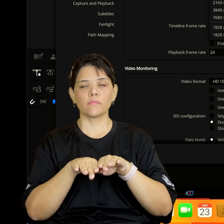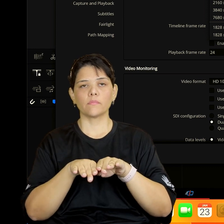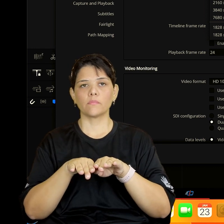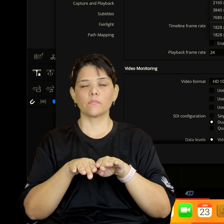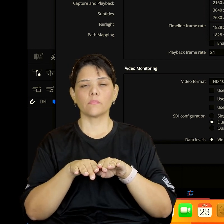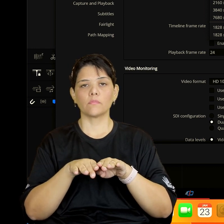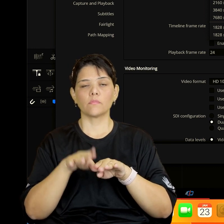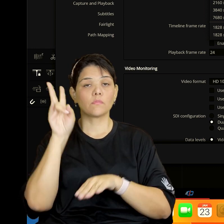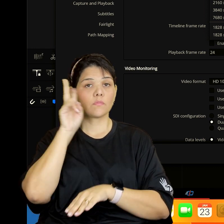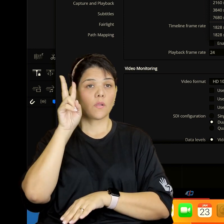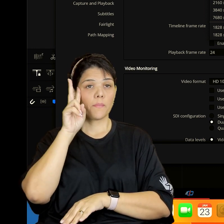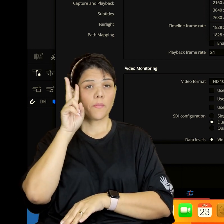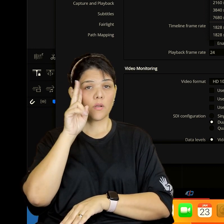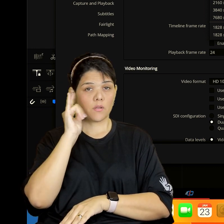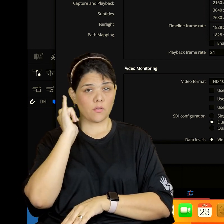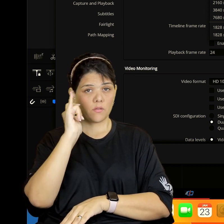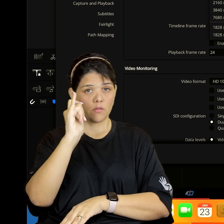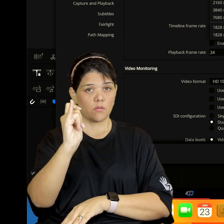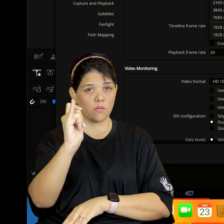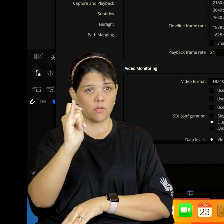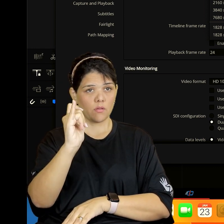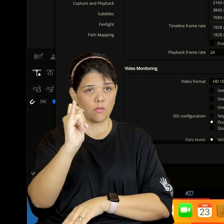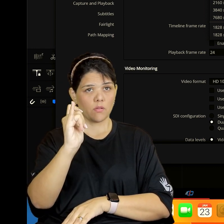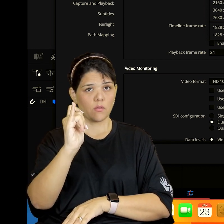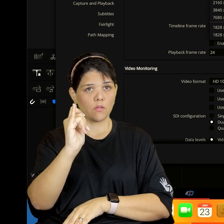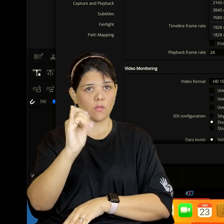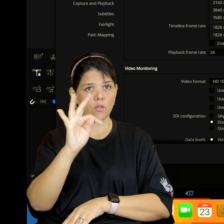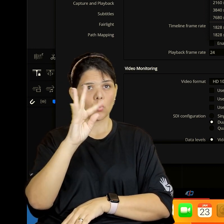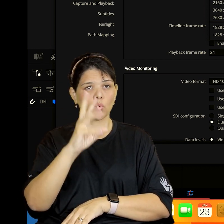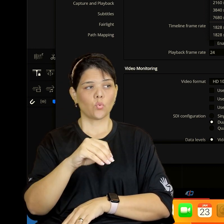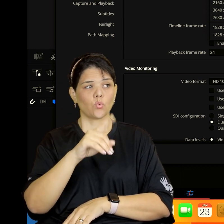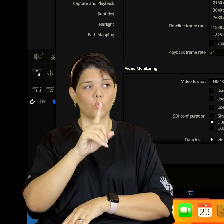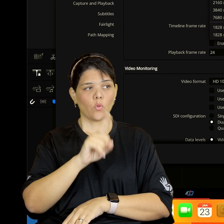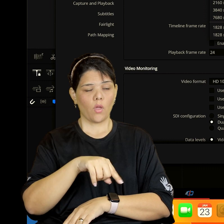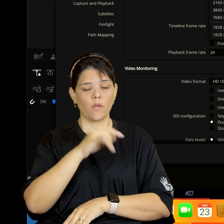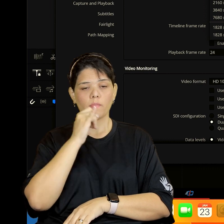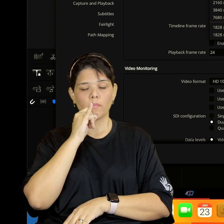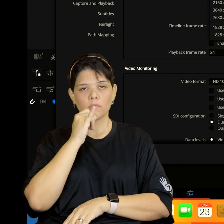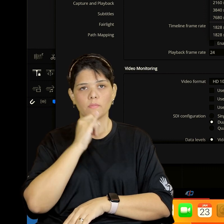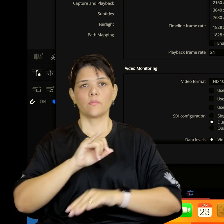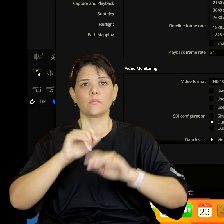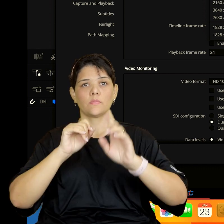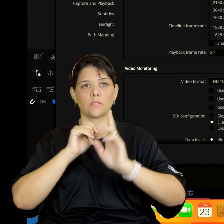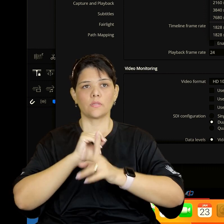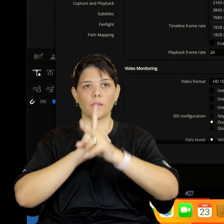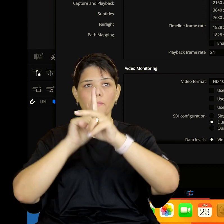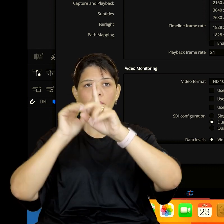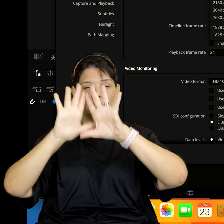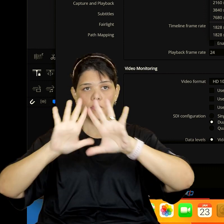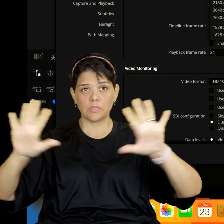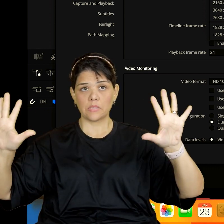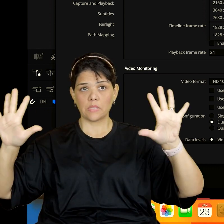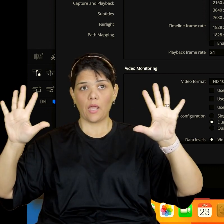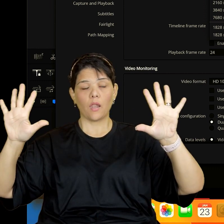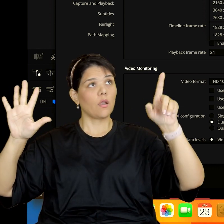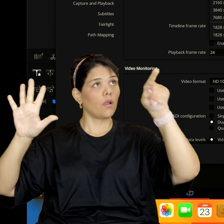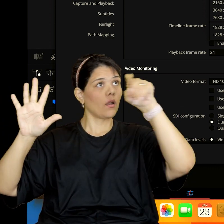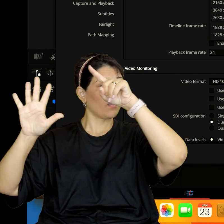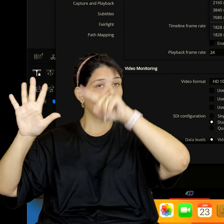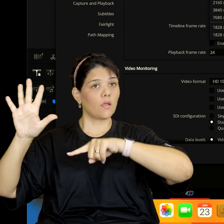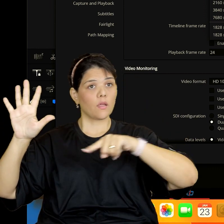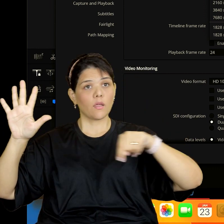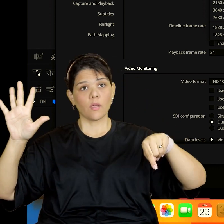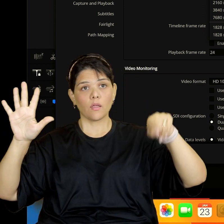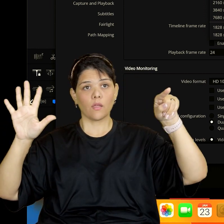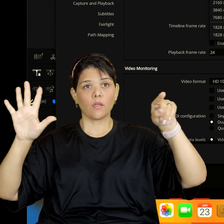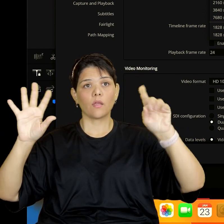isso tudo é widescreen. Então, eu tenho sempre essa tela completa, assim, que vocês estão vendo, essa tela